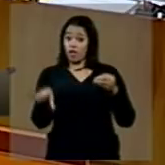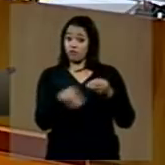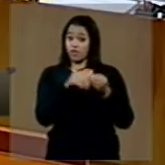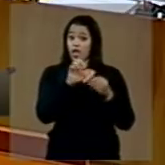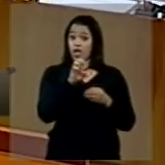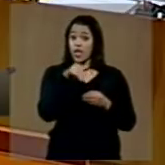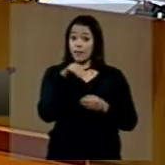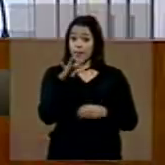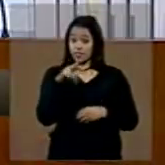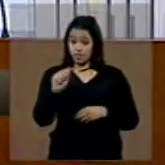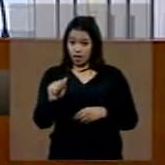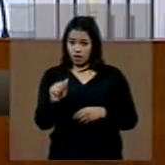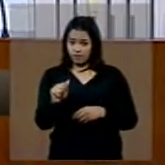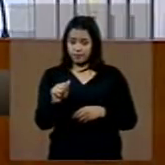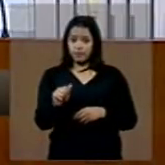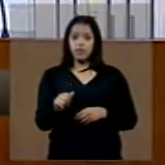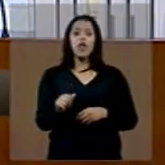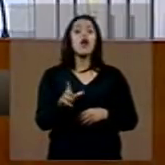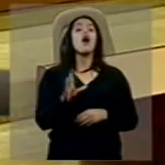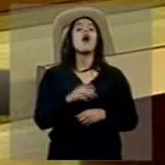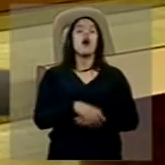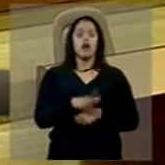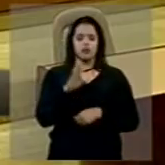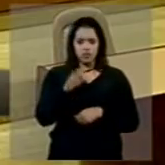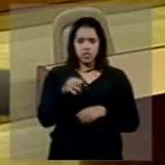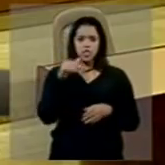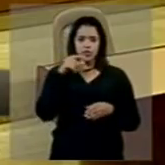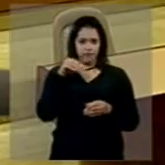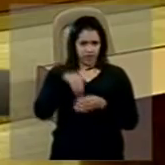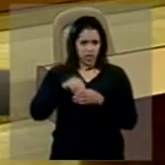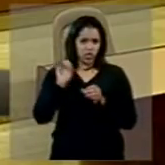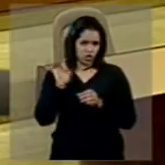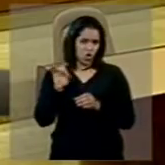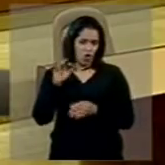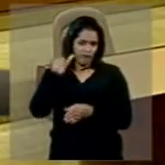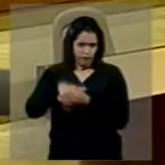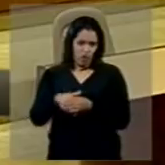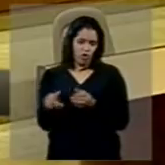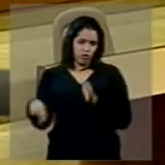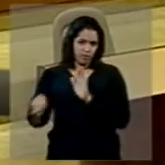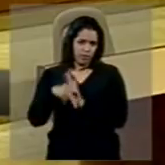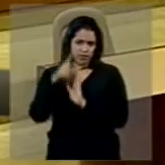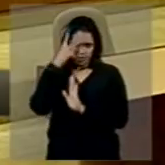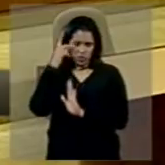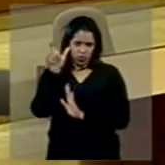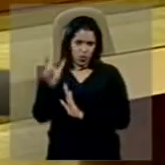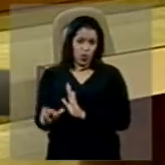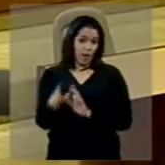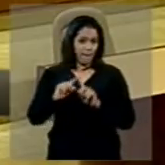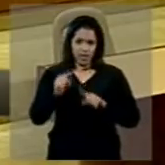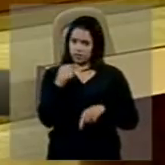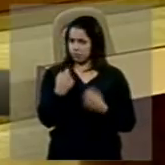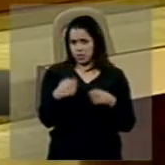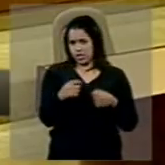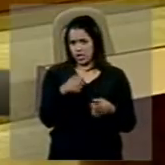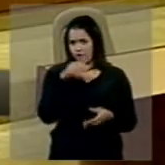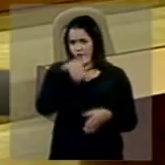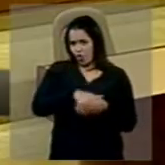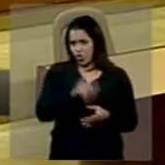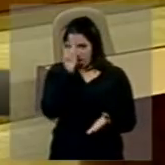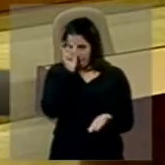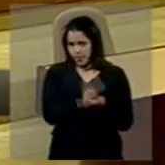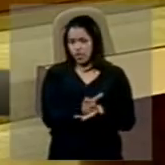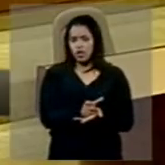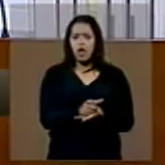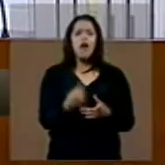Só fica... Fica na ementa. No voto dele. No voto do eminente relator. E no voto dele, mas realmente aí não precisa de votar. É